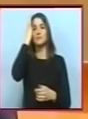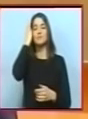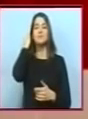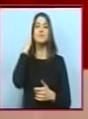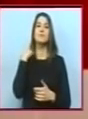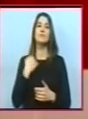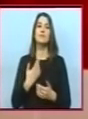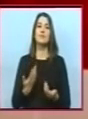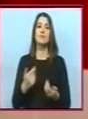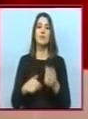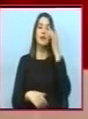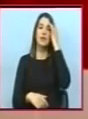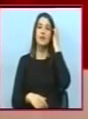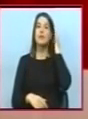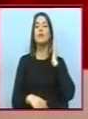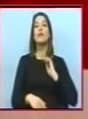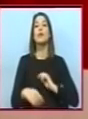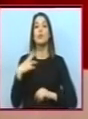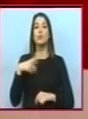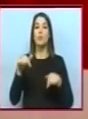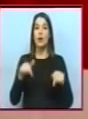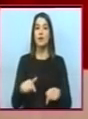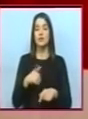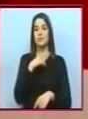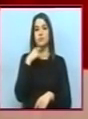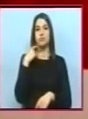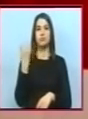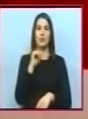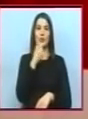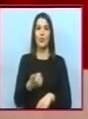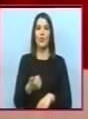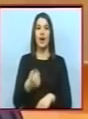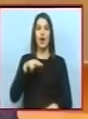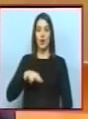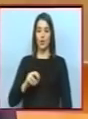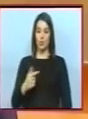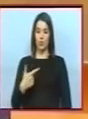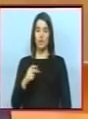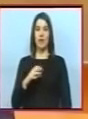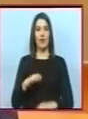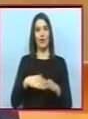E, portanto, em Portugal isto era perfeitamente impensável, porque nenhum notário faria, espero eu.